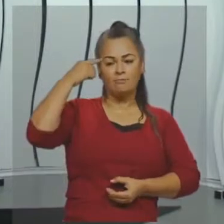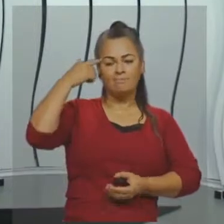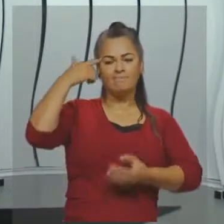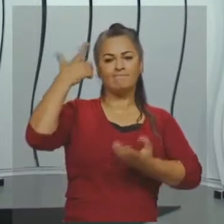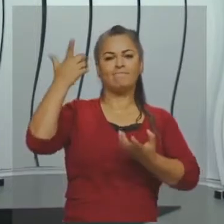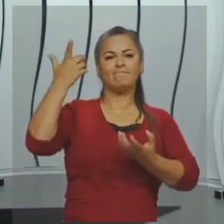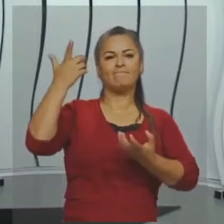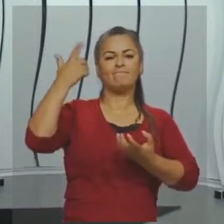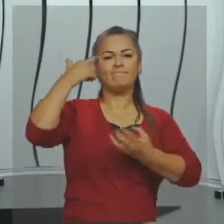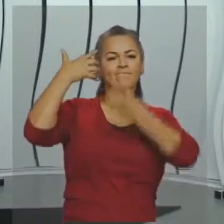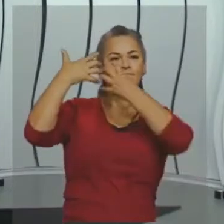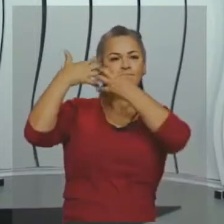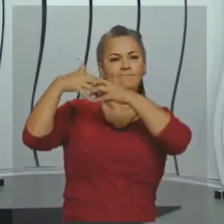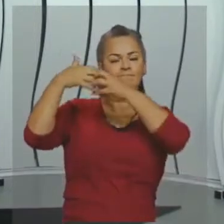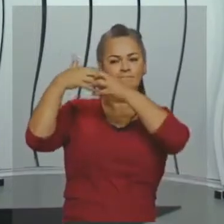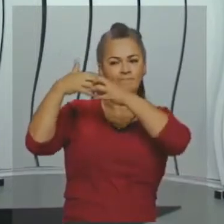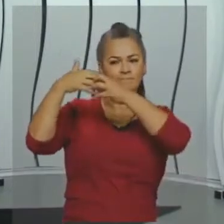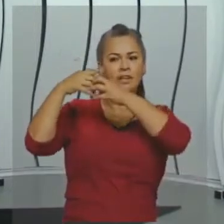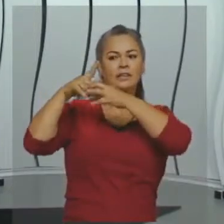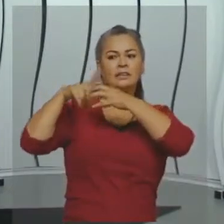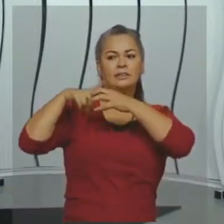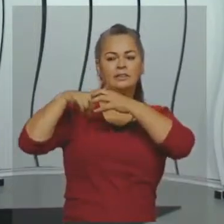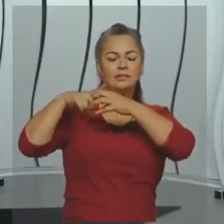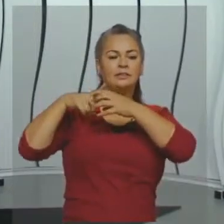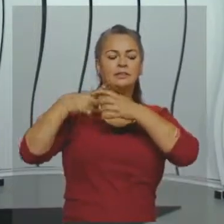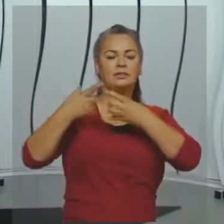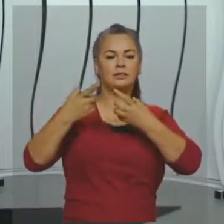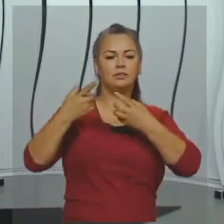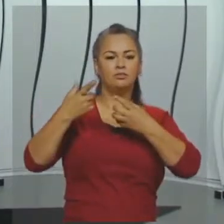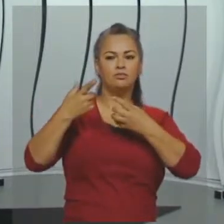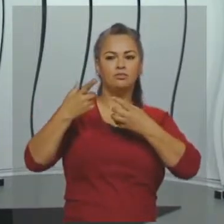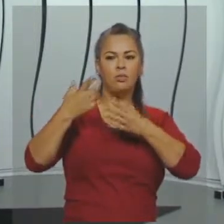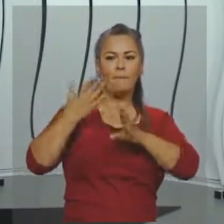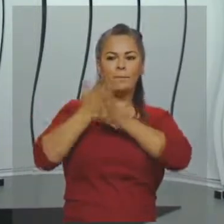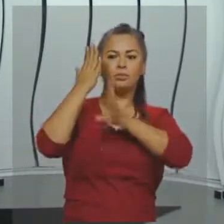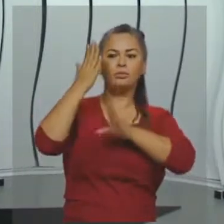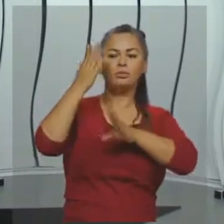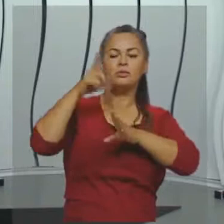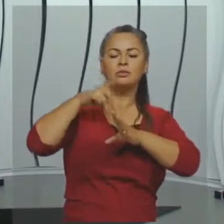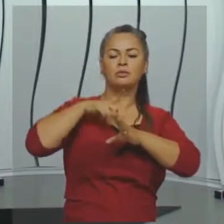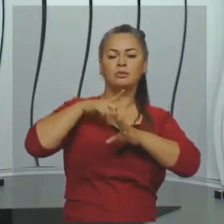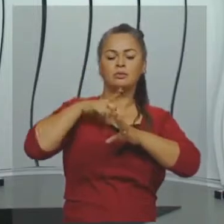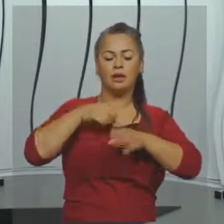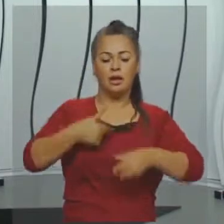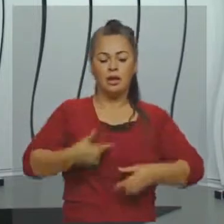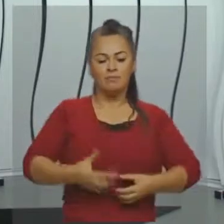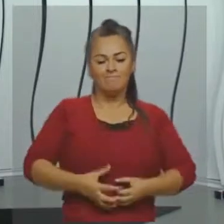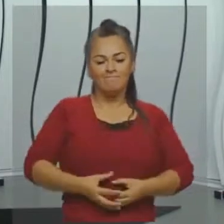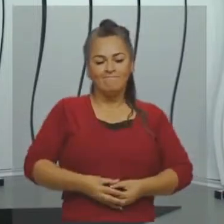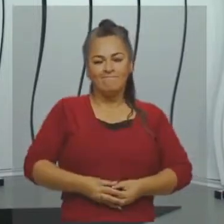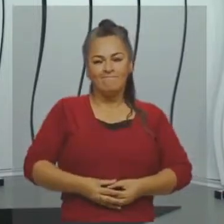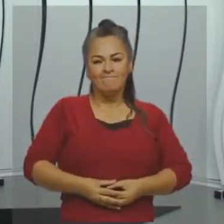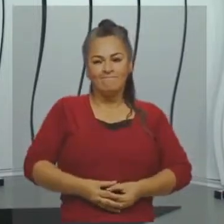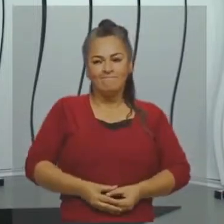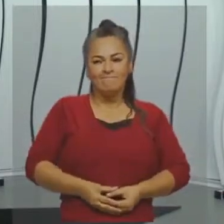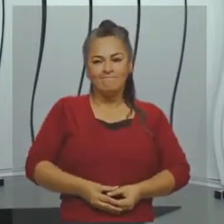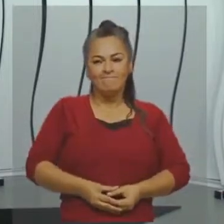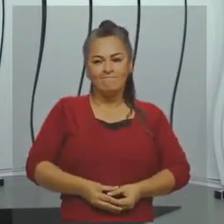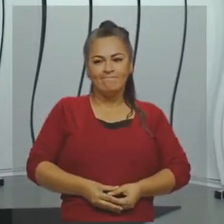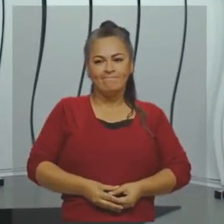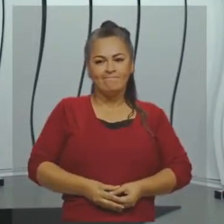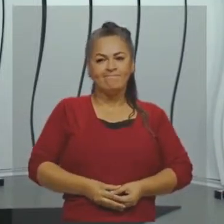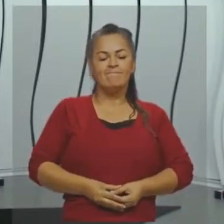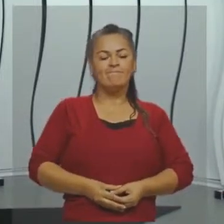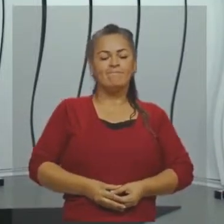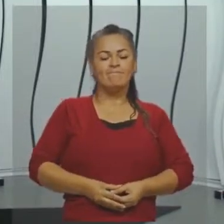acionado. Você tem alguns sensores nervosos ali na região da bexiga que vão levar o sinal para o seu